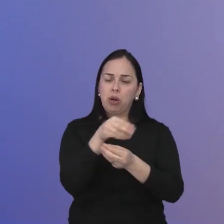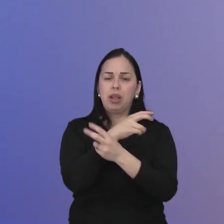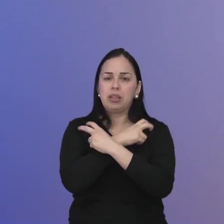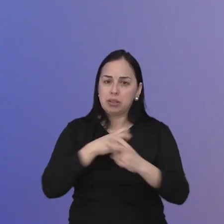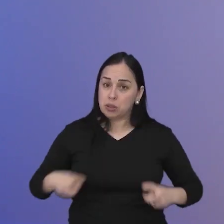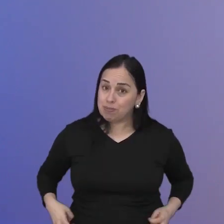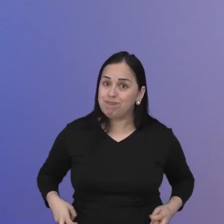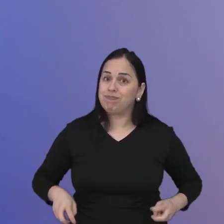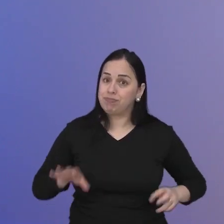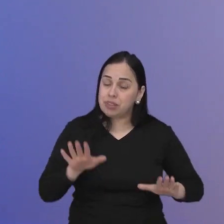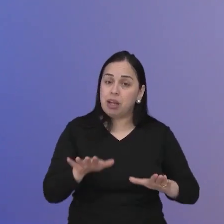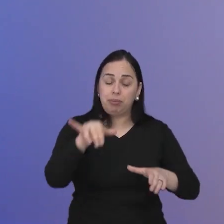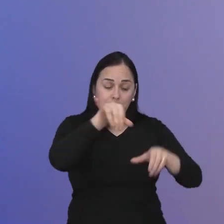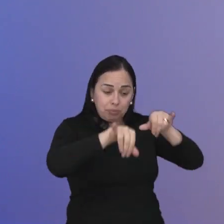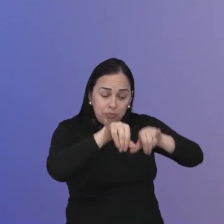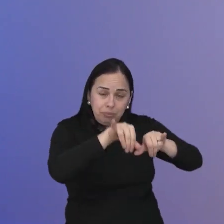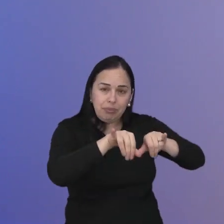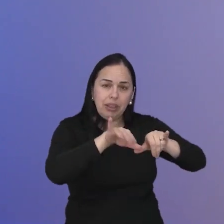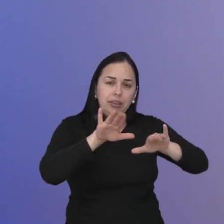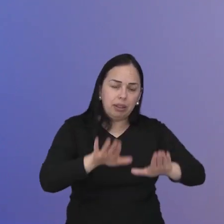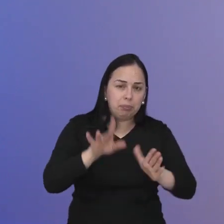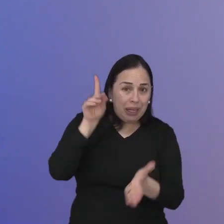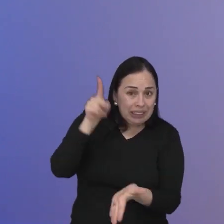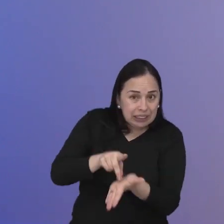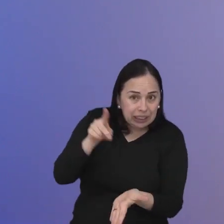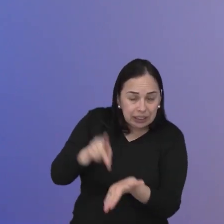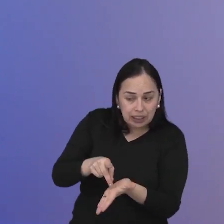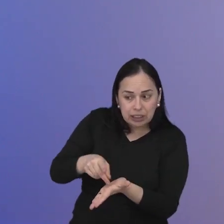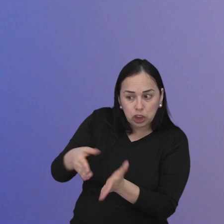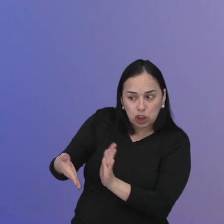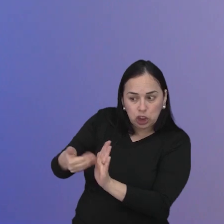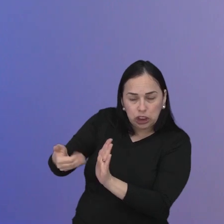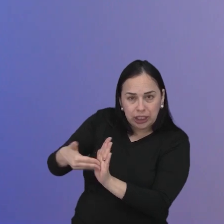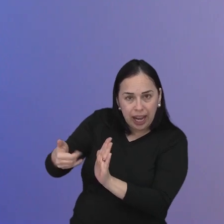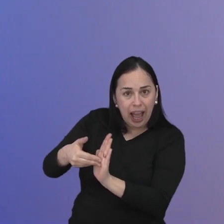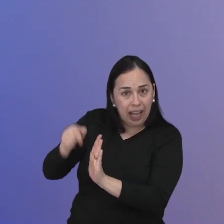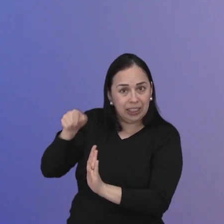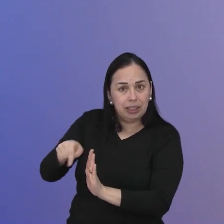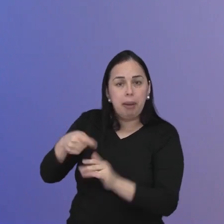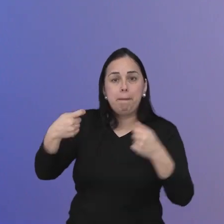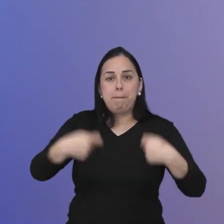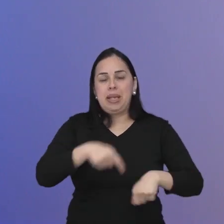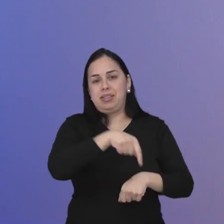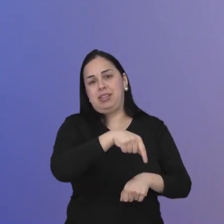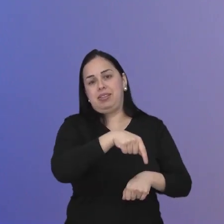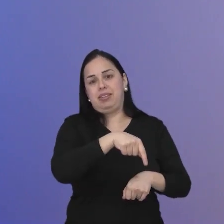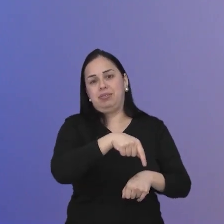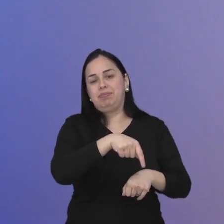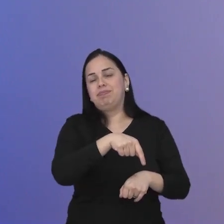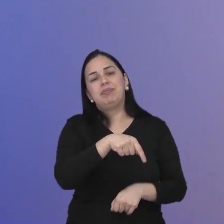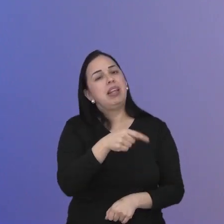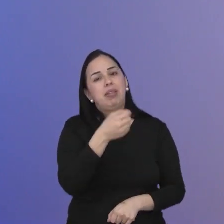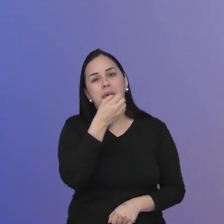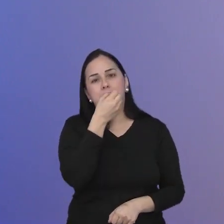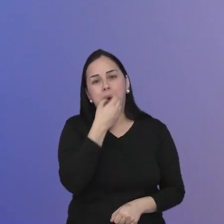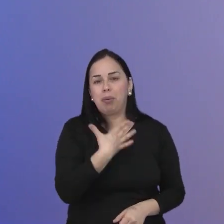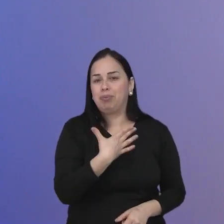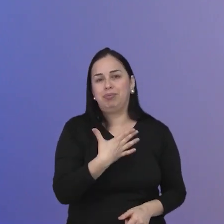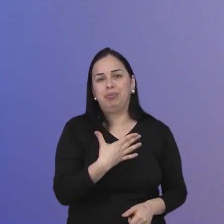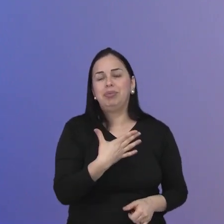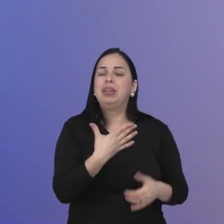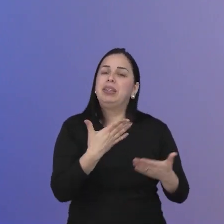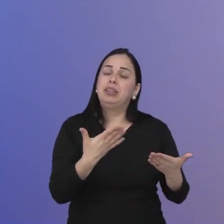de solvente, que é o acetato de etila. Então, para tirar realmente a cafeína do café, precisa desse